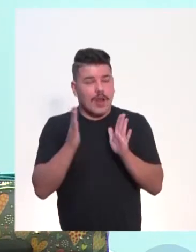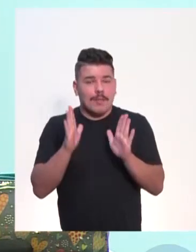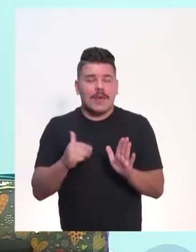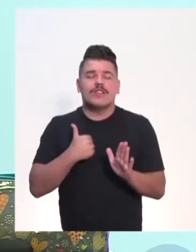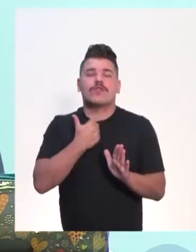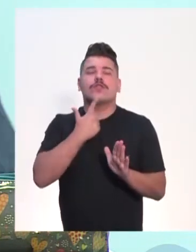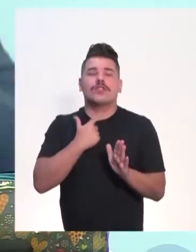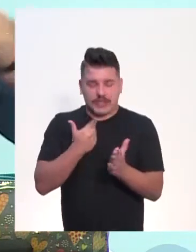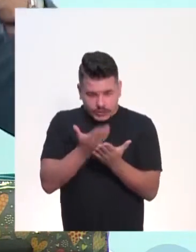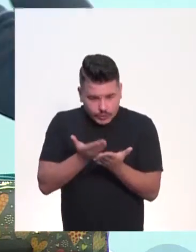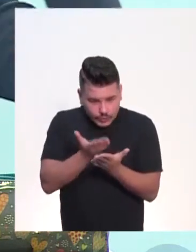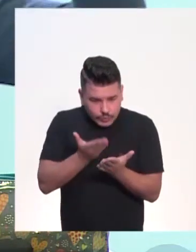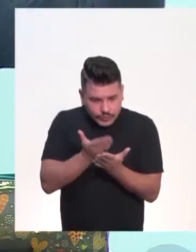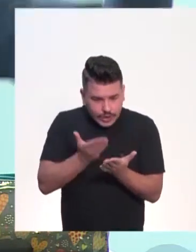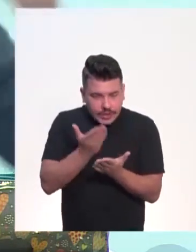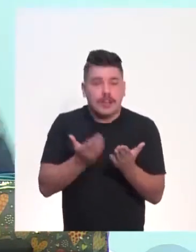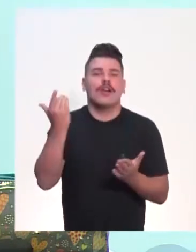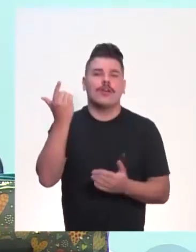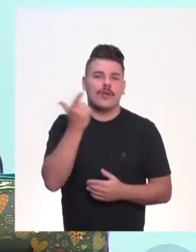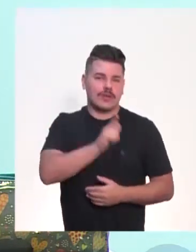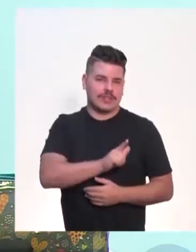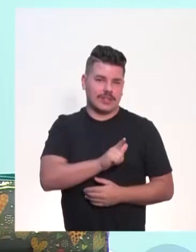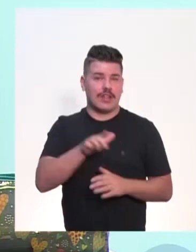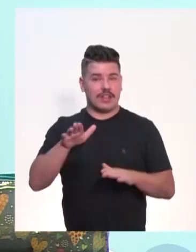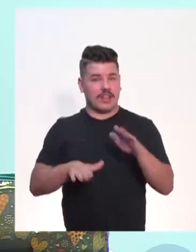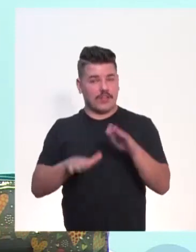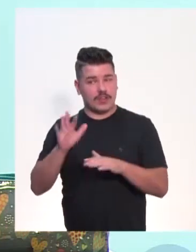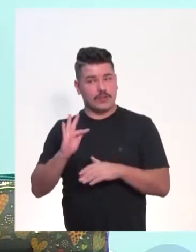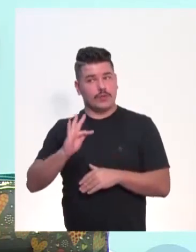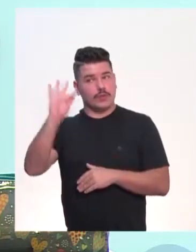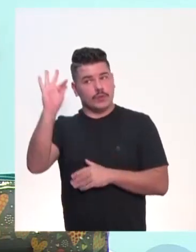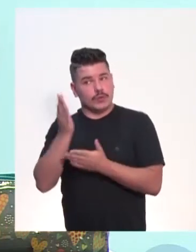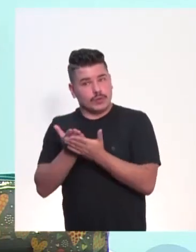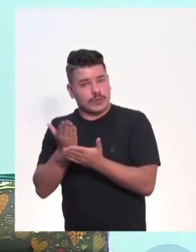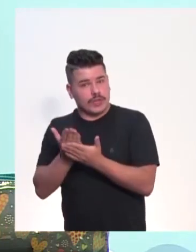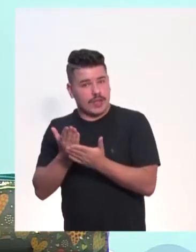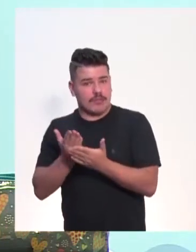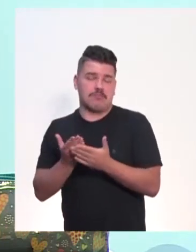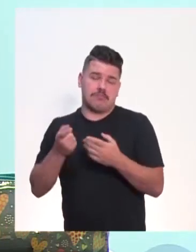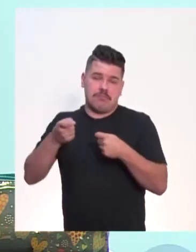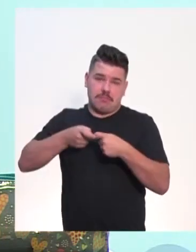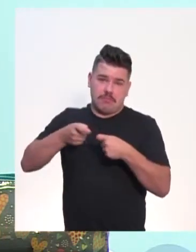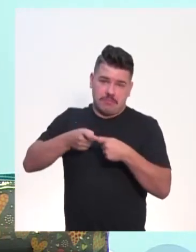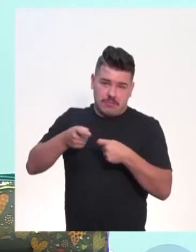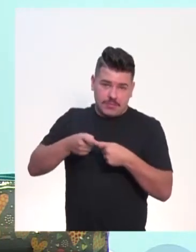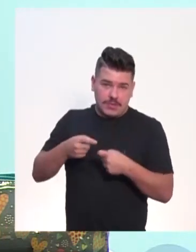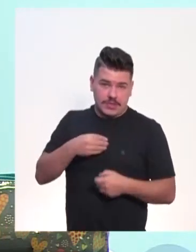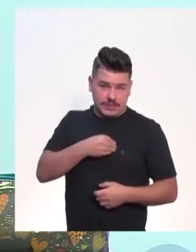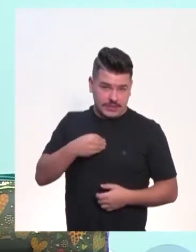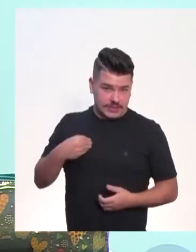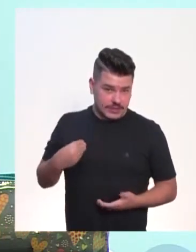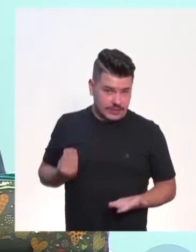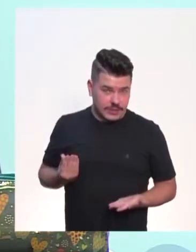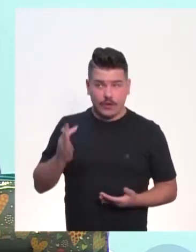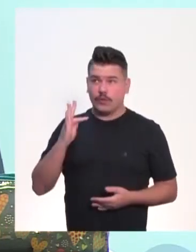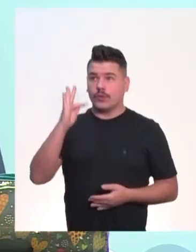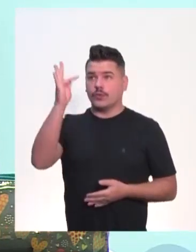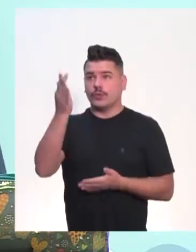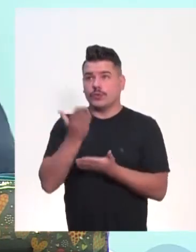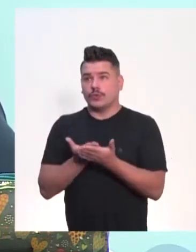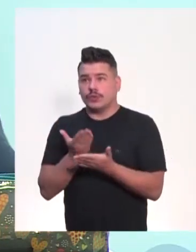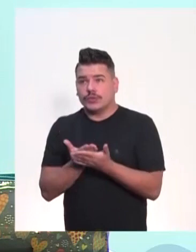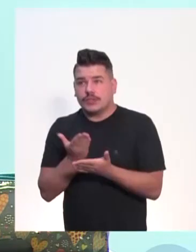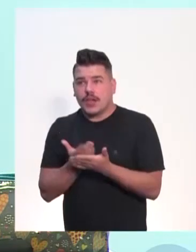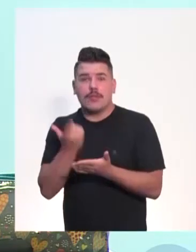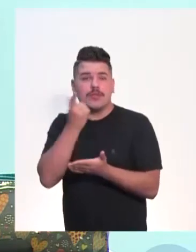estudos. Pode ser aí chegar numa medicina, pode ser conseguir entrar num concurso